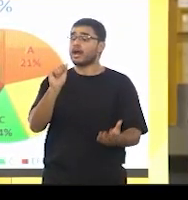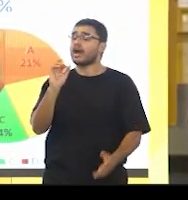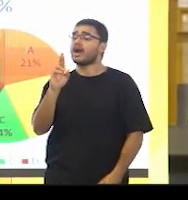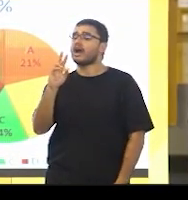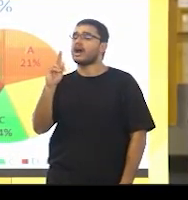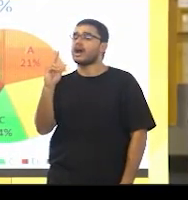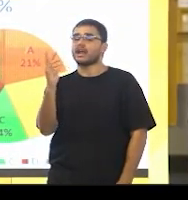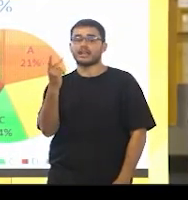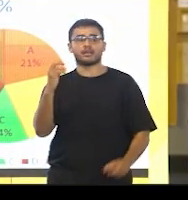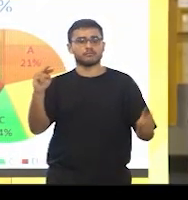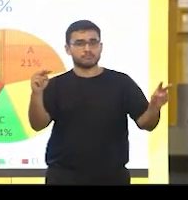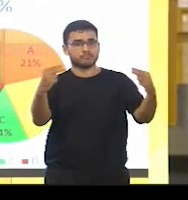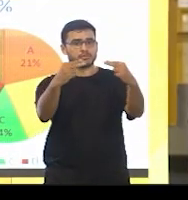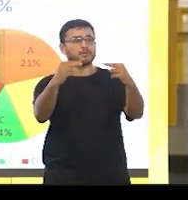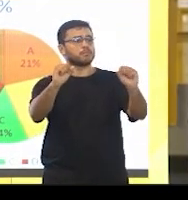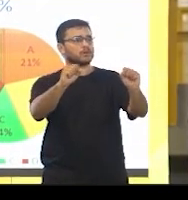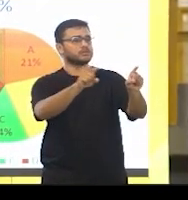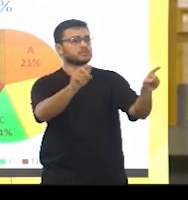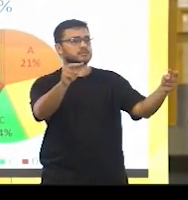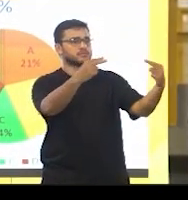pessoa apaixonada, olhe para ela.